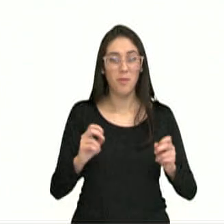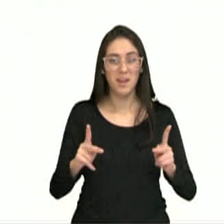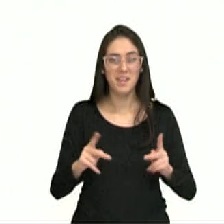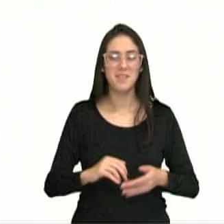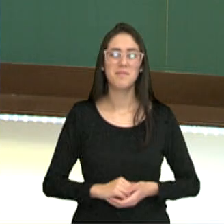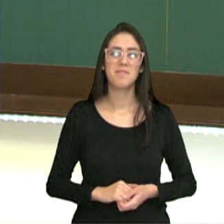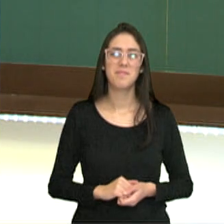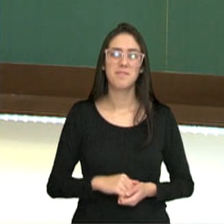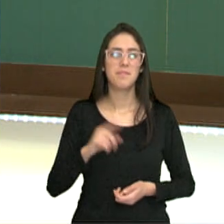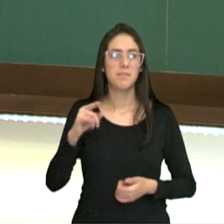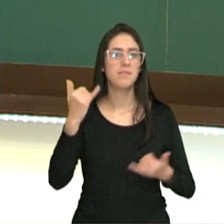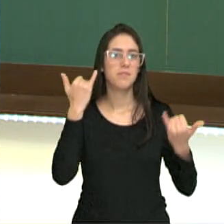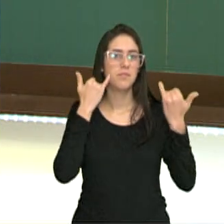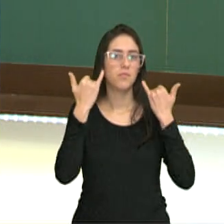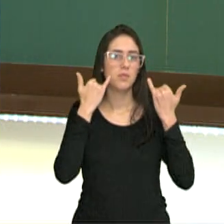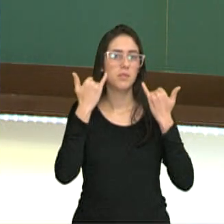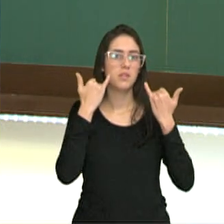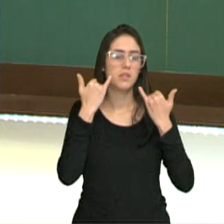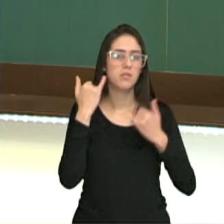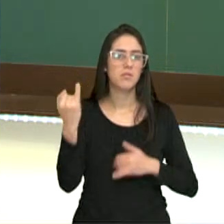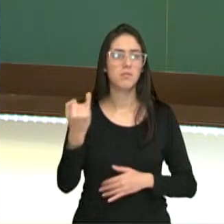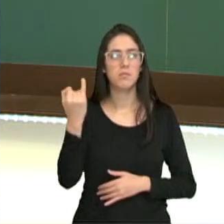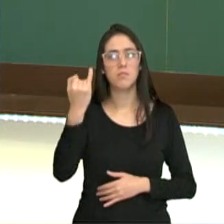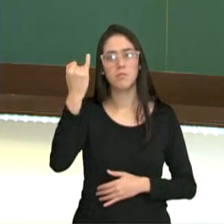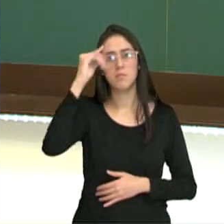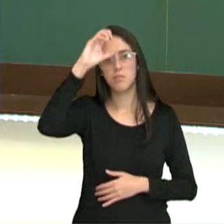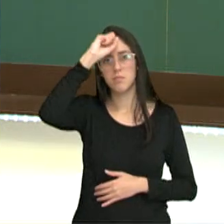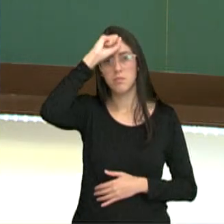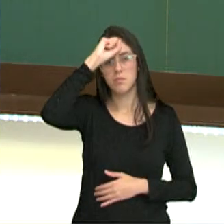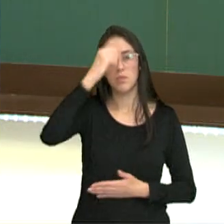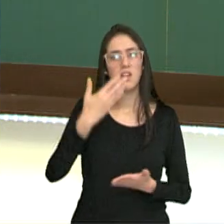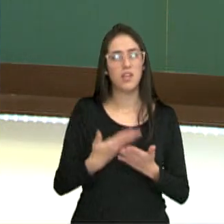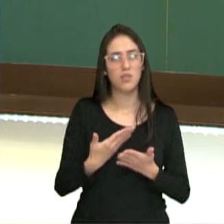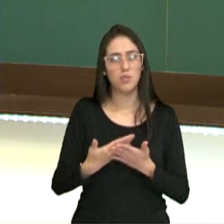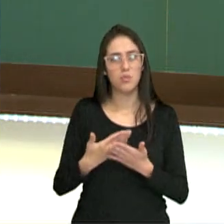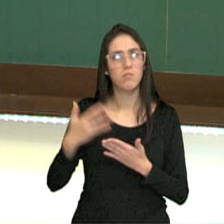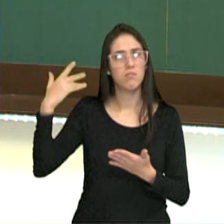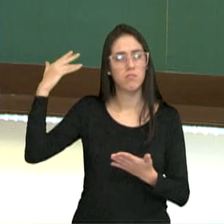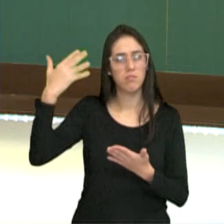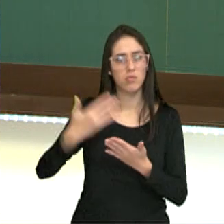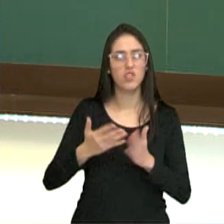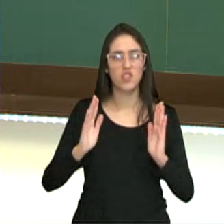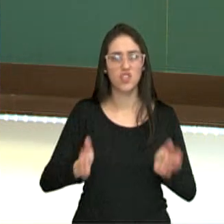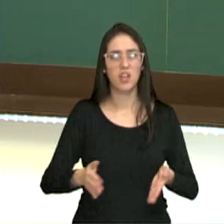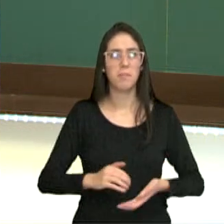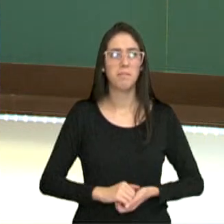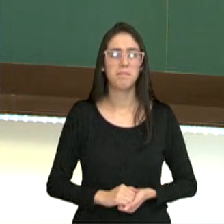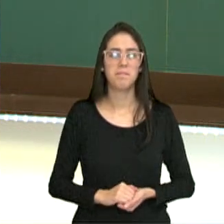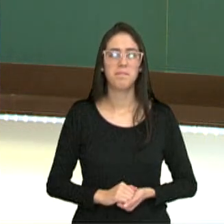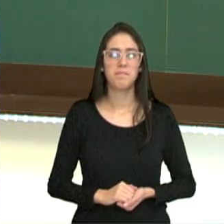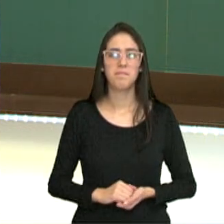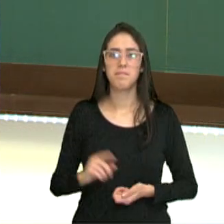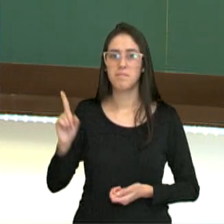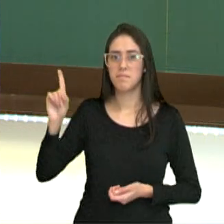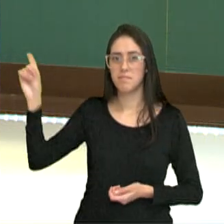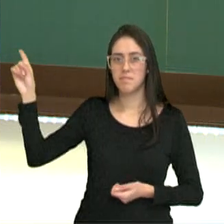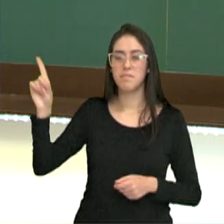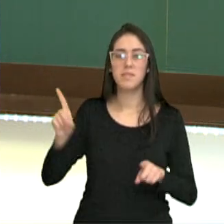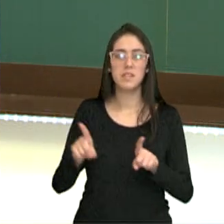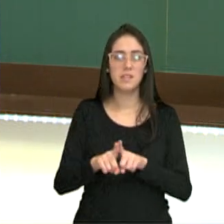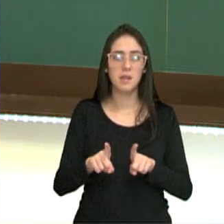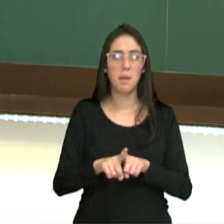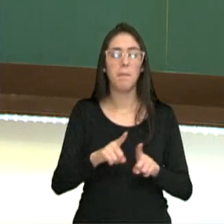gente? São informações que a gente, né, já vem aí estudando há um longo tempo. E aqui também